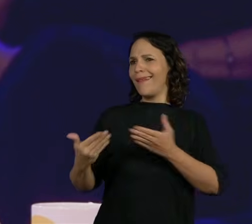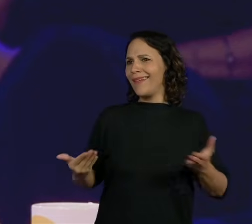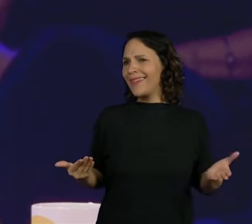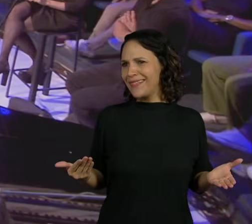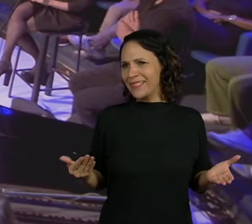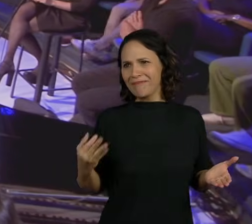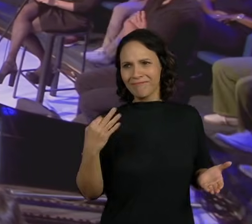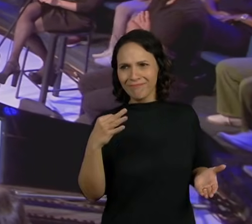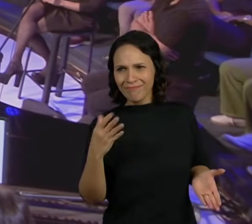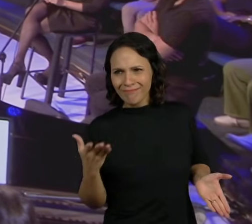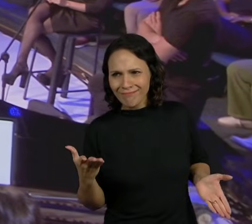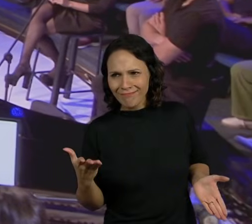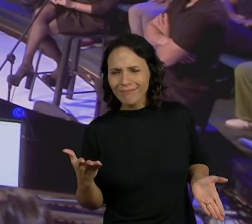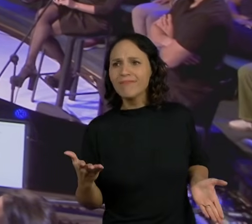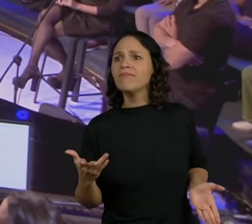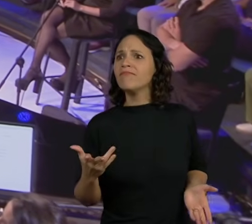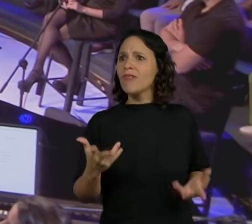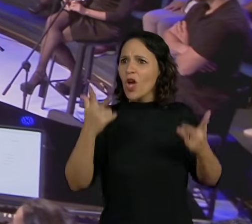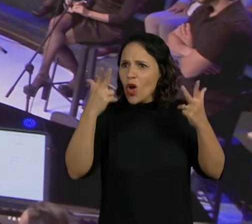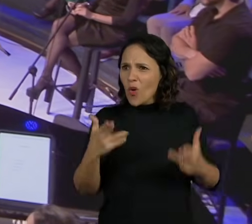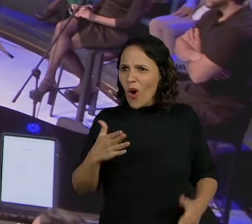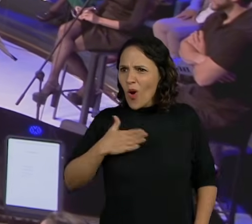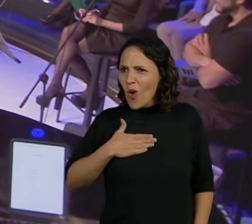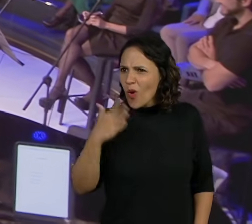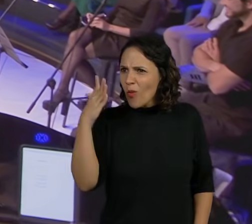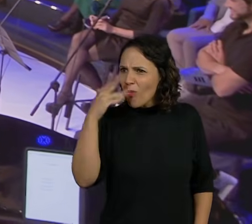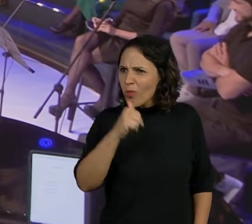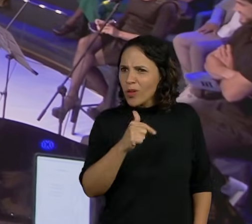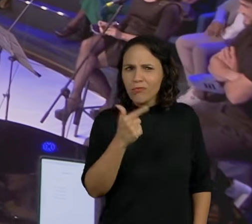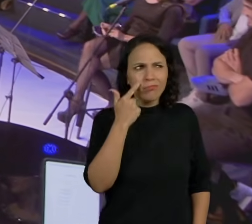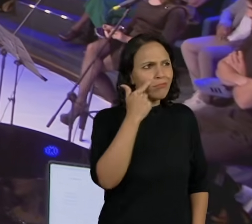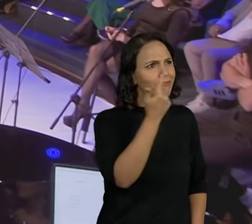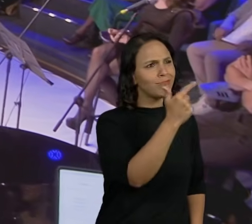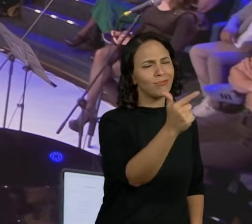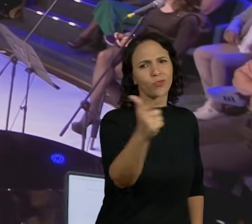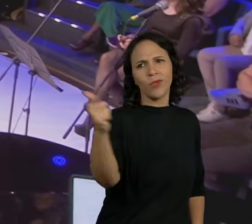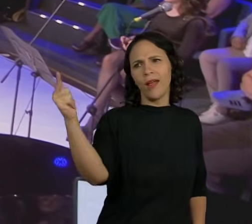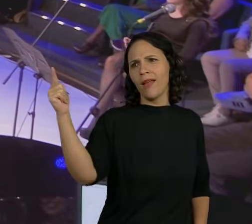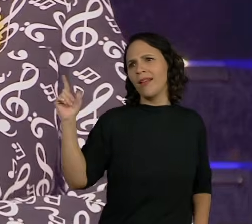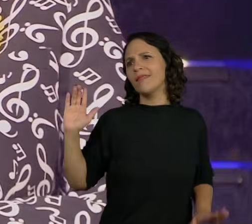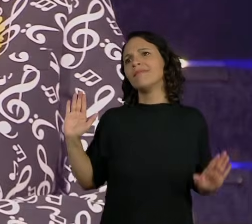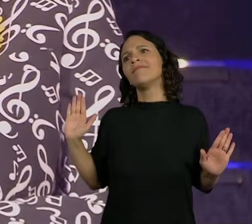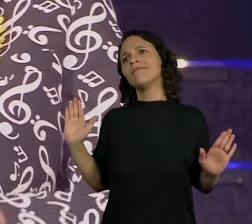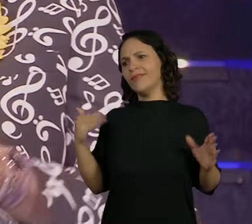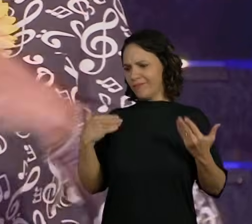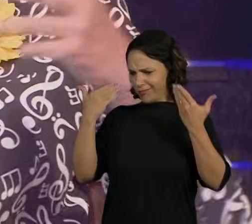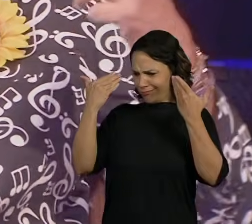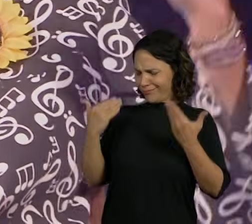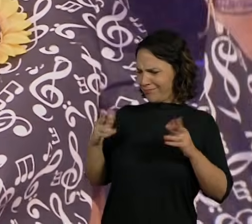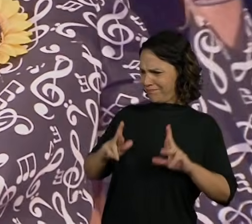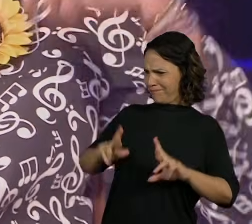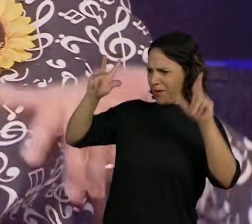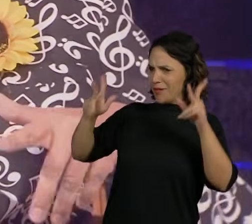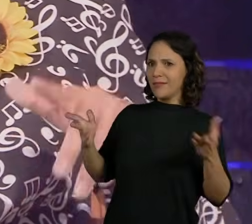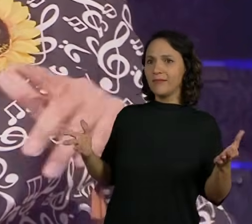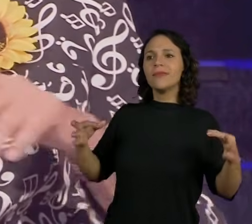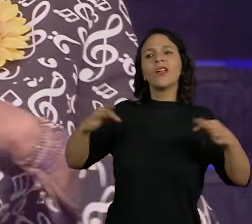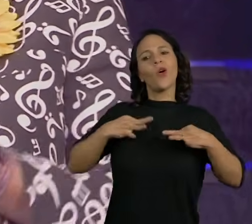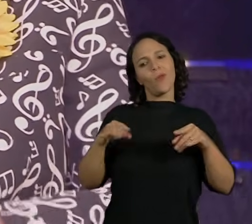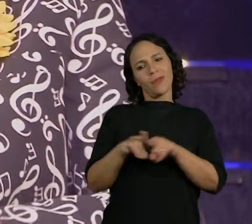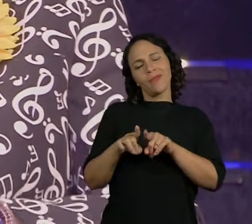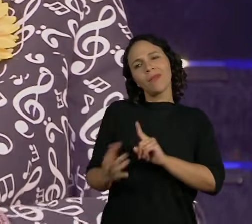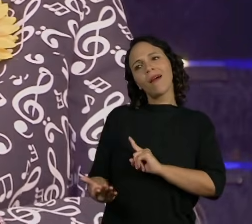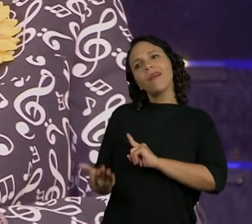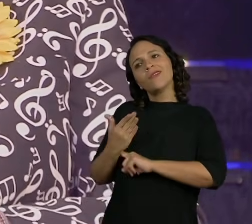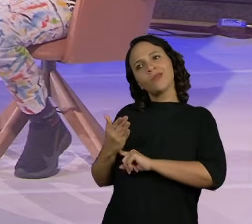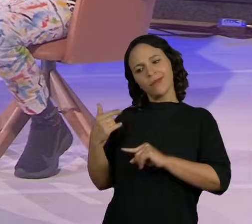É um cara é raro achar um cara da minha qualidade estética. Né? Isso, a roupa ajuda também, né? A